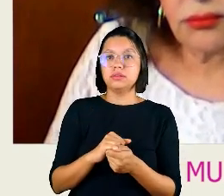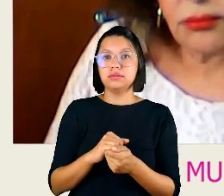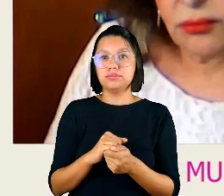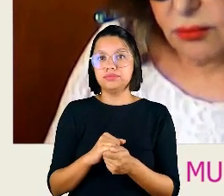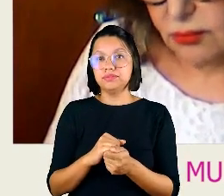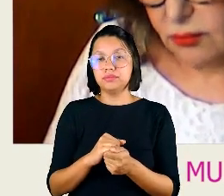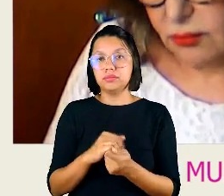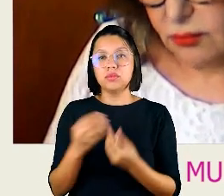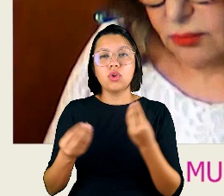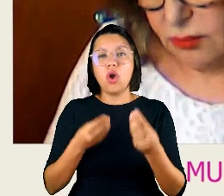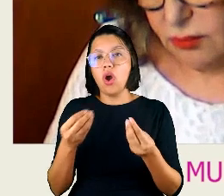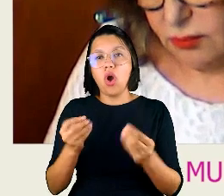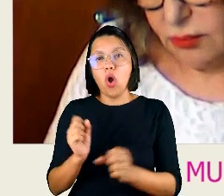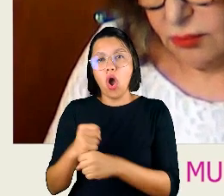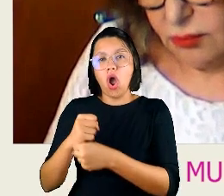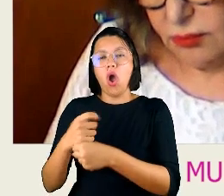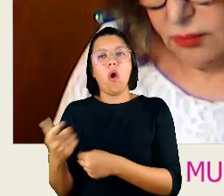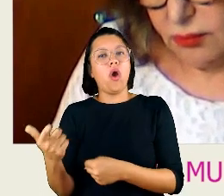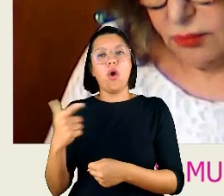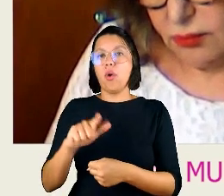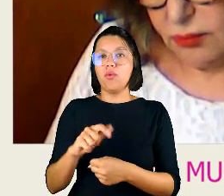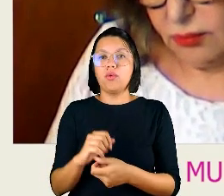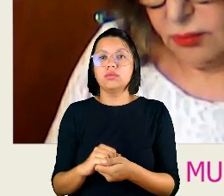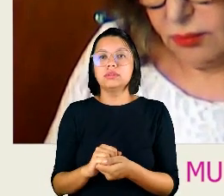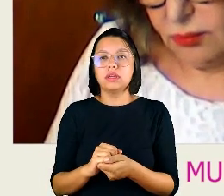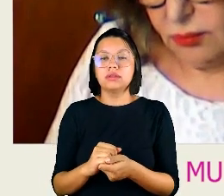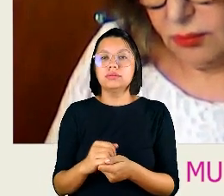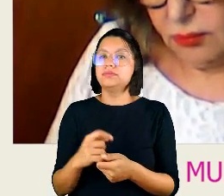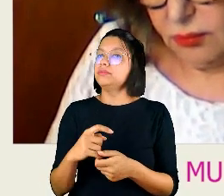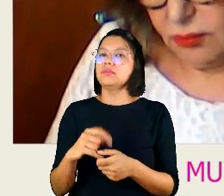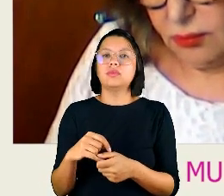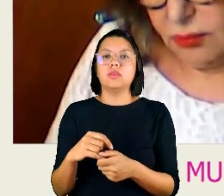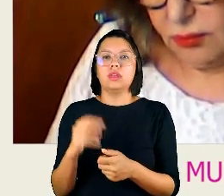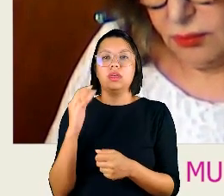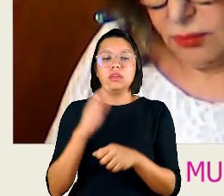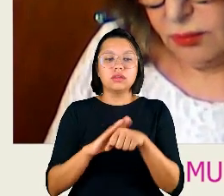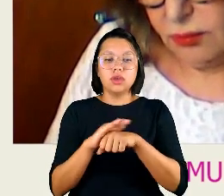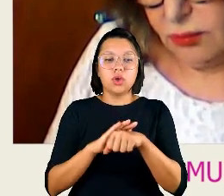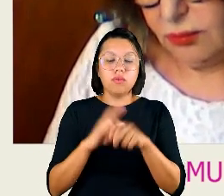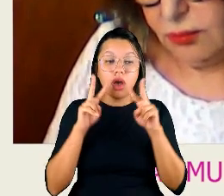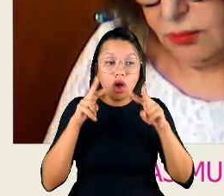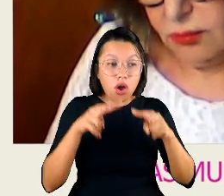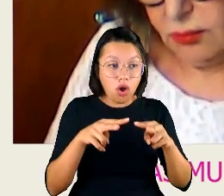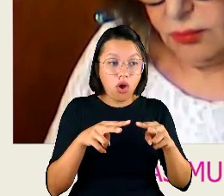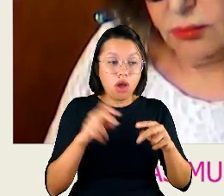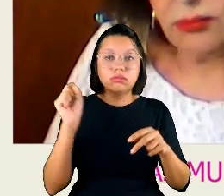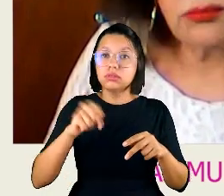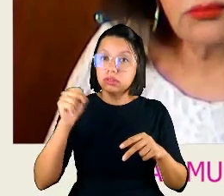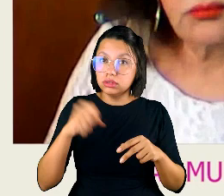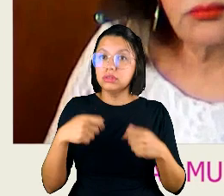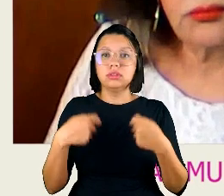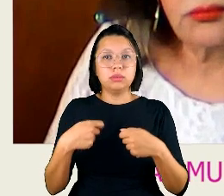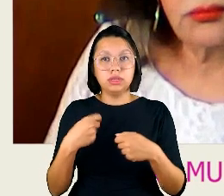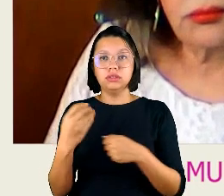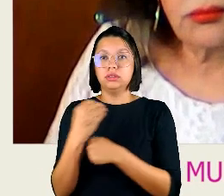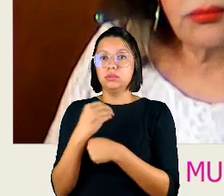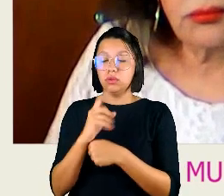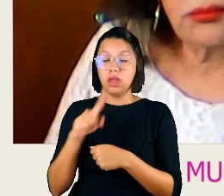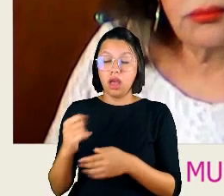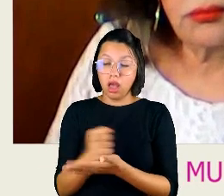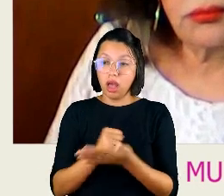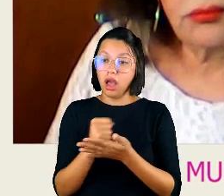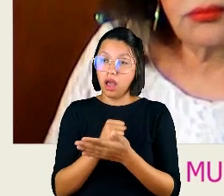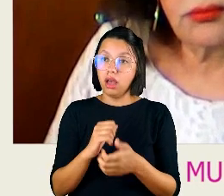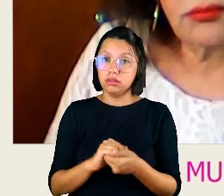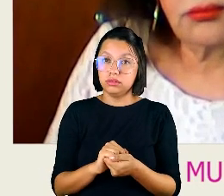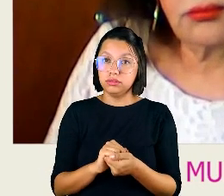reconstruir e retomar essa conversa do ponto de vista de, sim, eu preciso me cuidar, e isso é fundamental, antes de qualquer